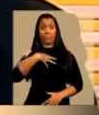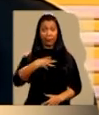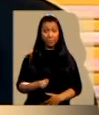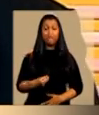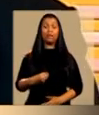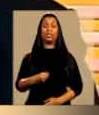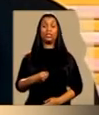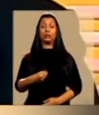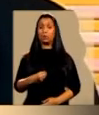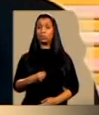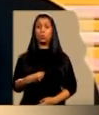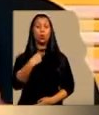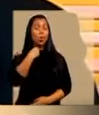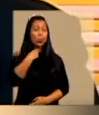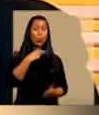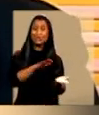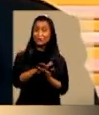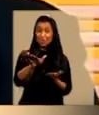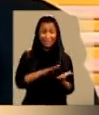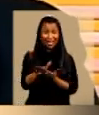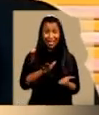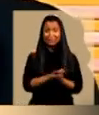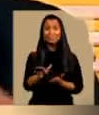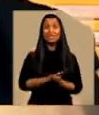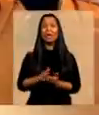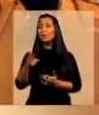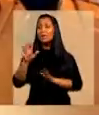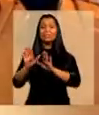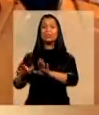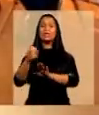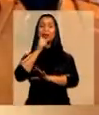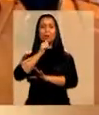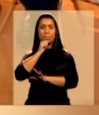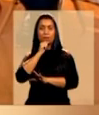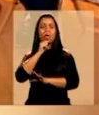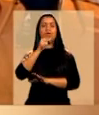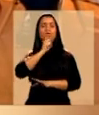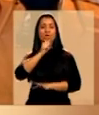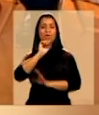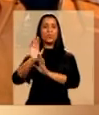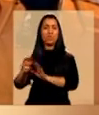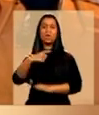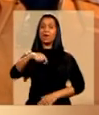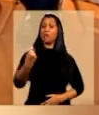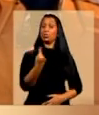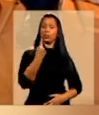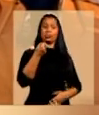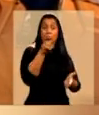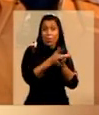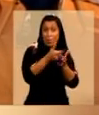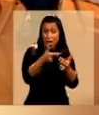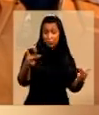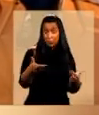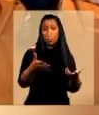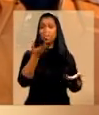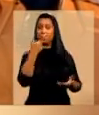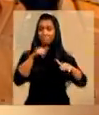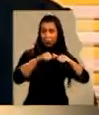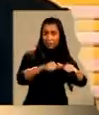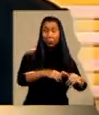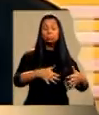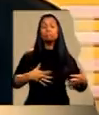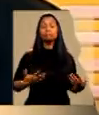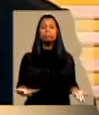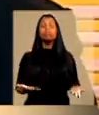os filhos, se você não está podendo gastar, de repente deixa com a sua mãe, né? Deixa com os avós. Vai sozinho. Enfim, de